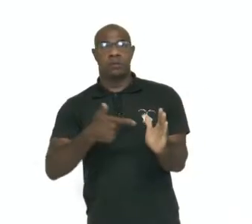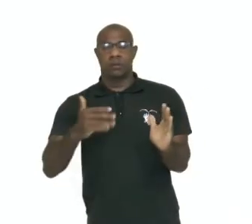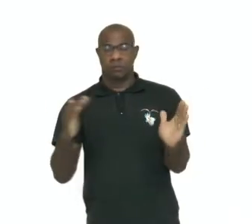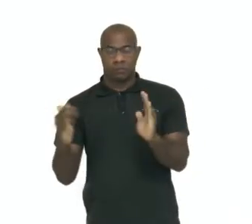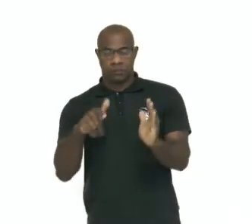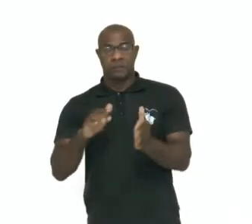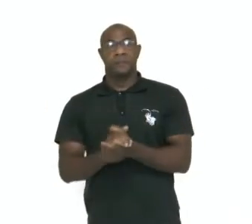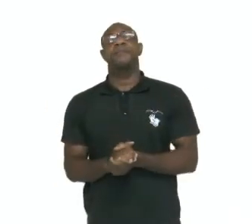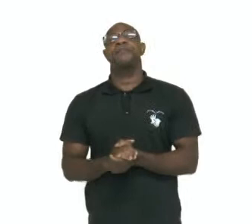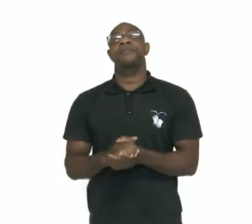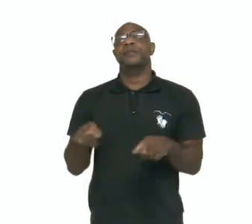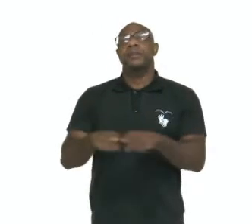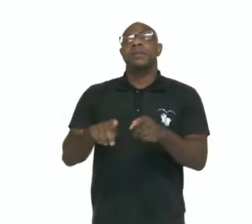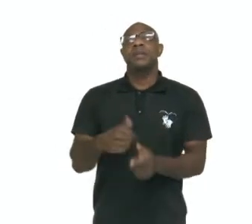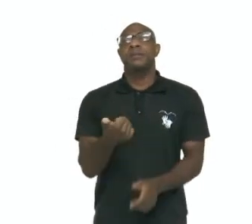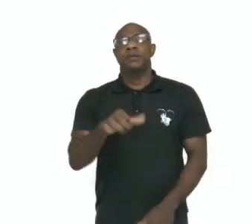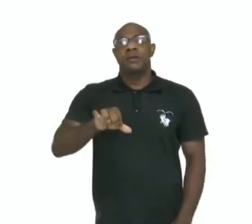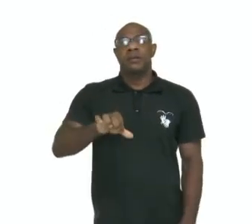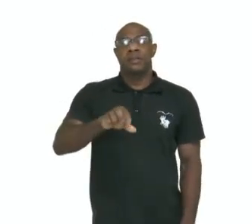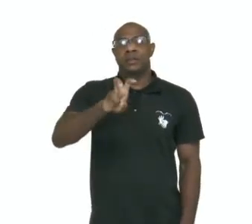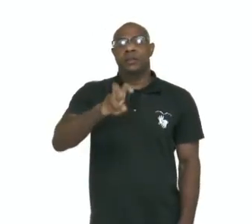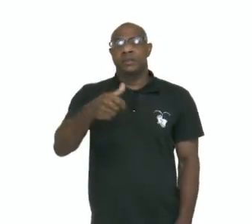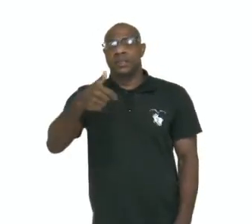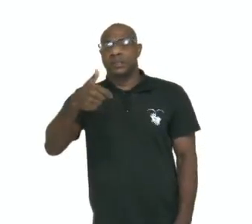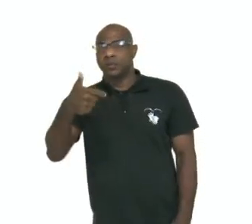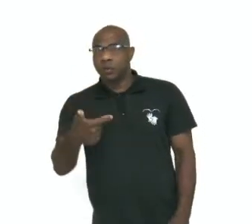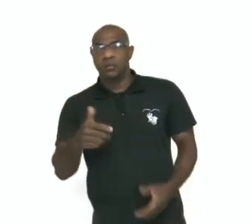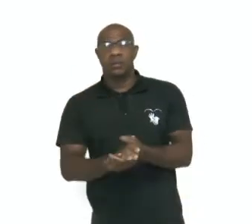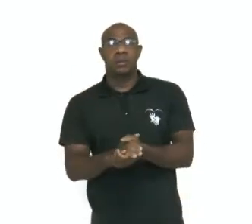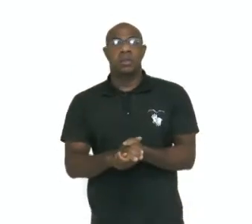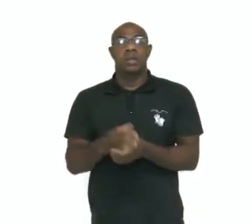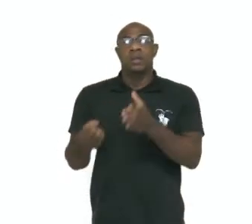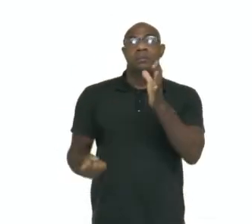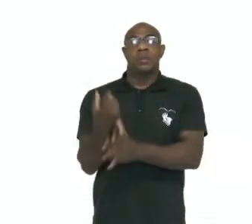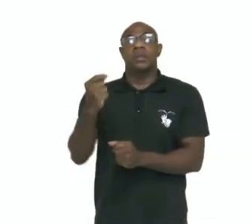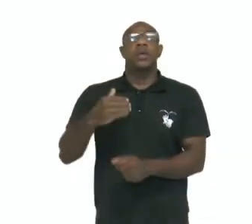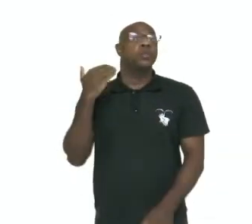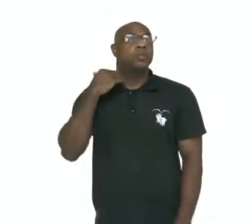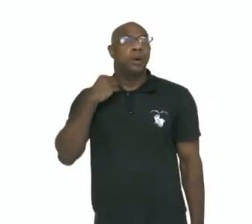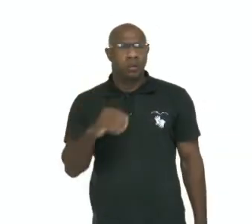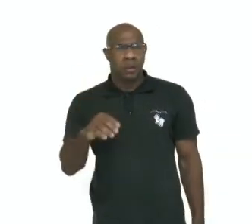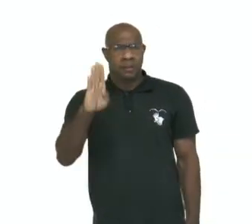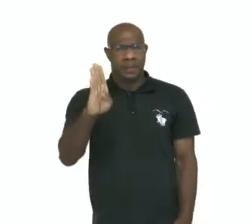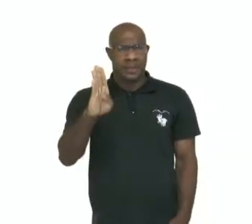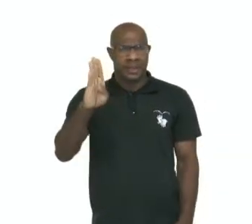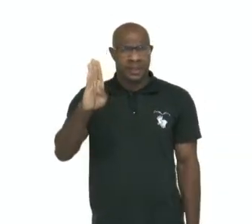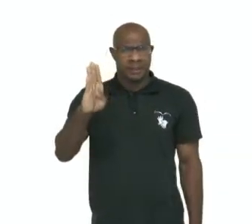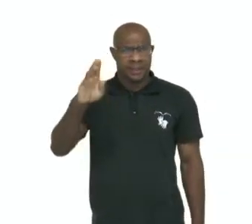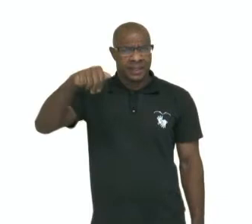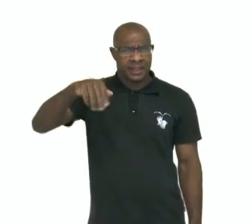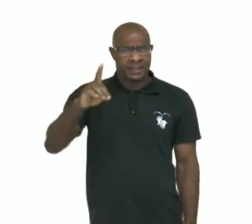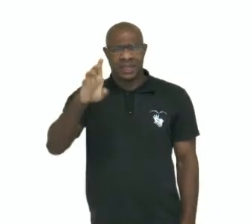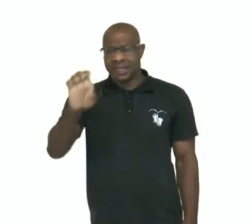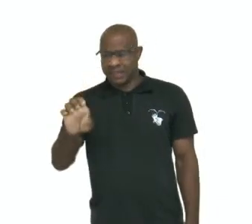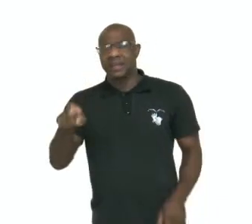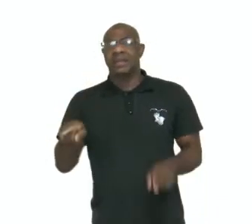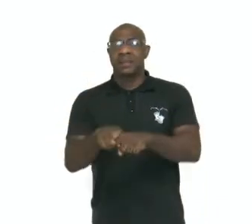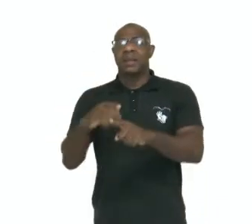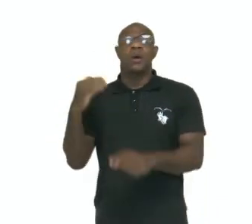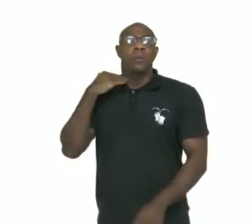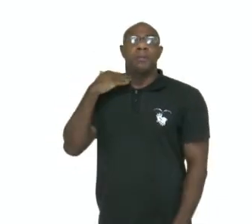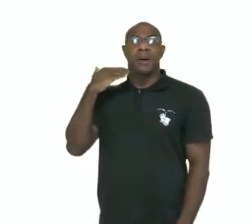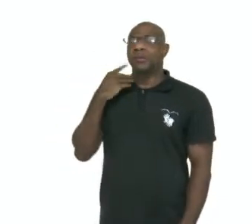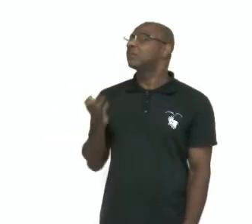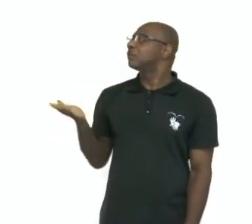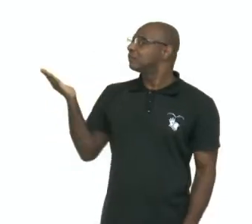segundo governo: em 1952, a criação do Banco Nacional de Desenvolvimento Econômico, BNDE,